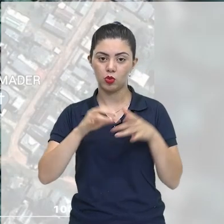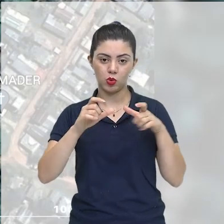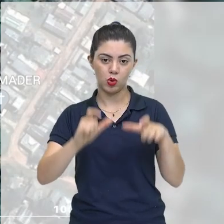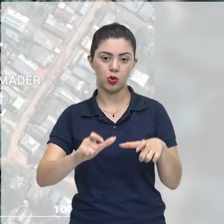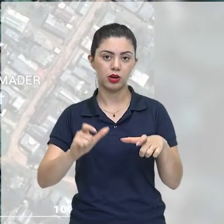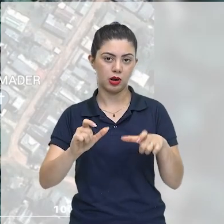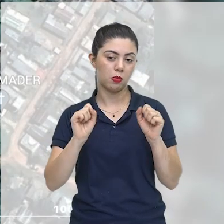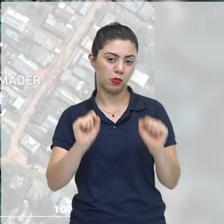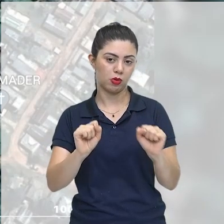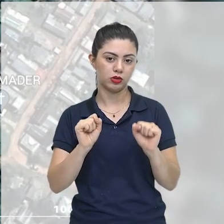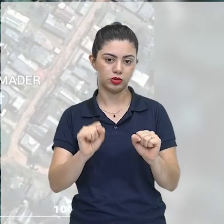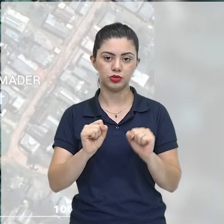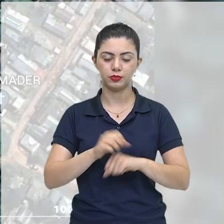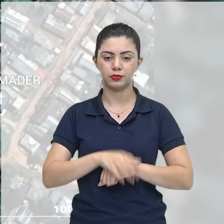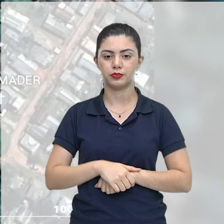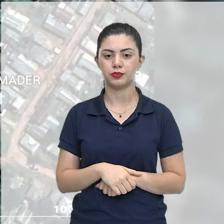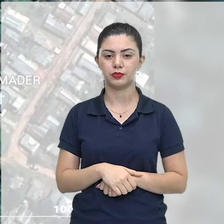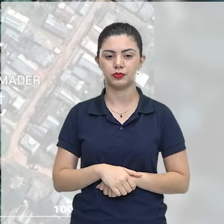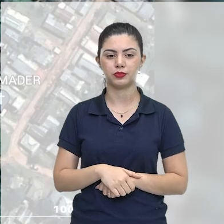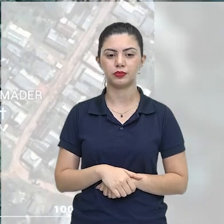aqui, certo?